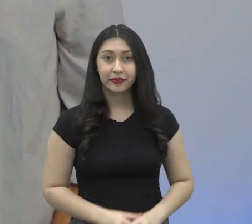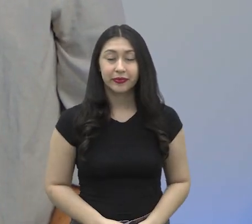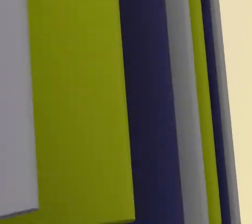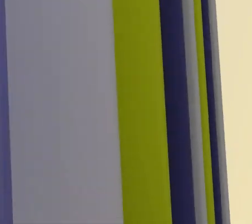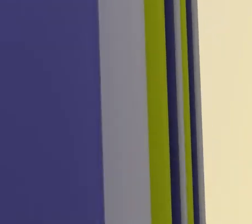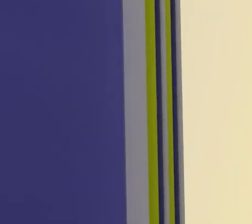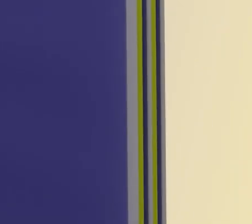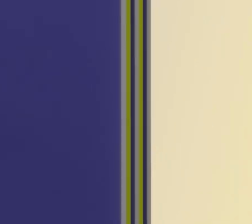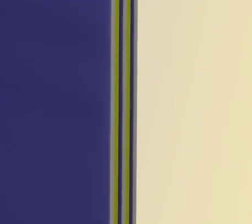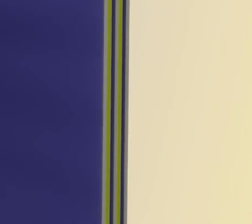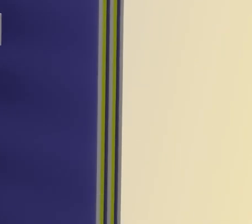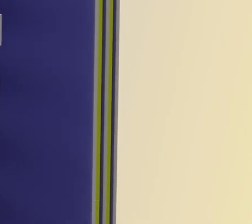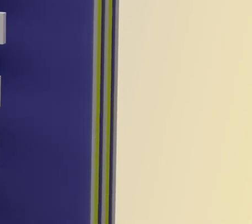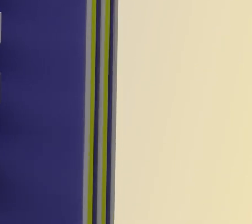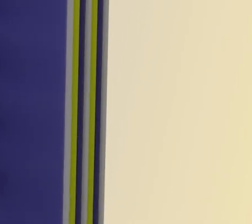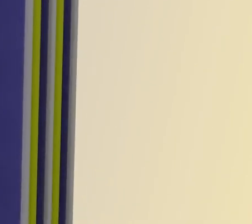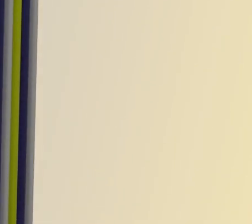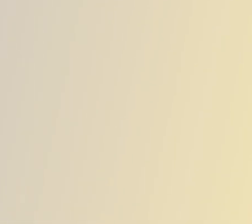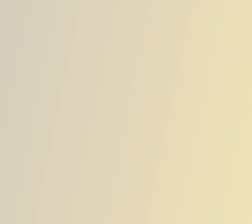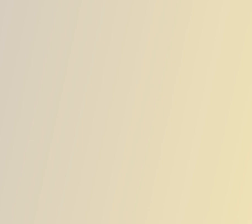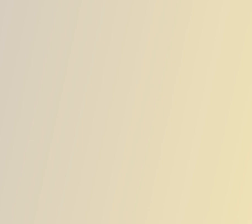parecer.